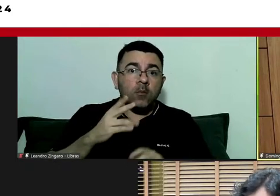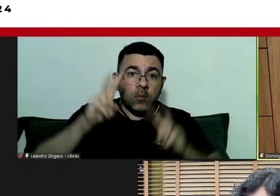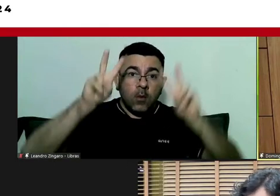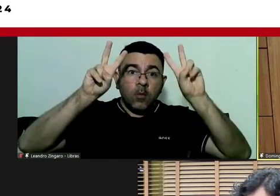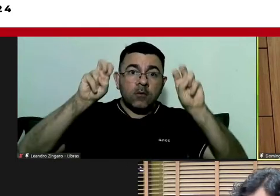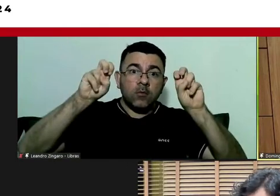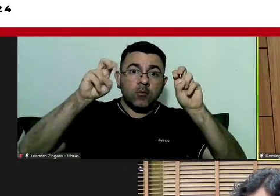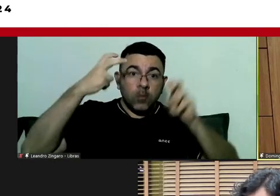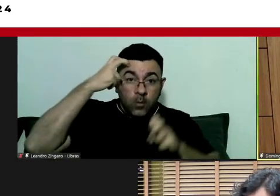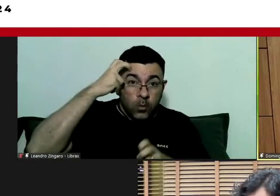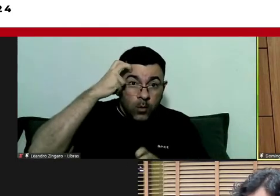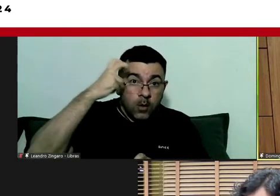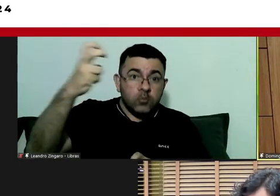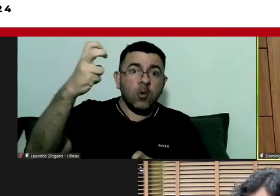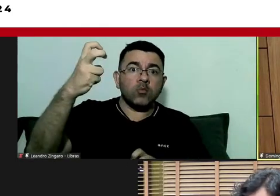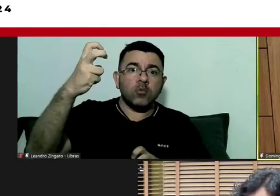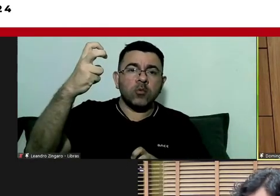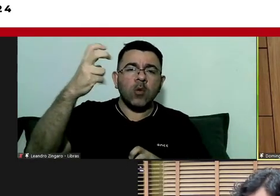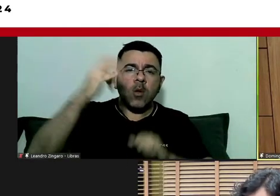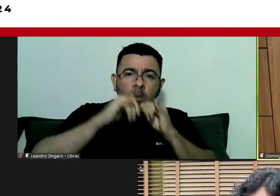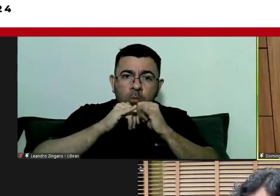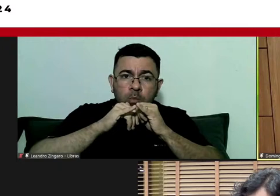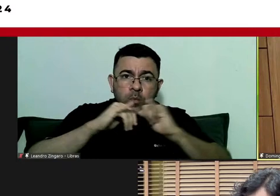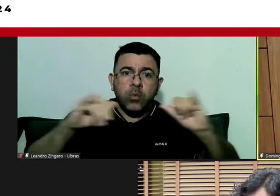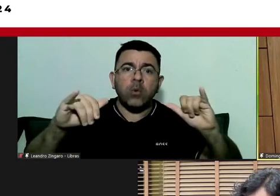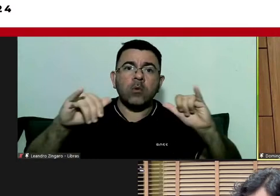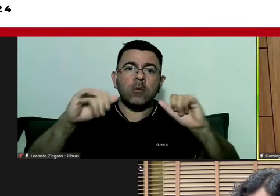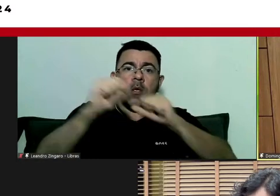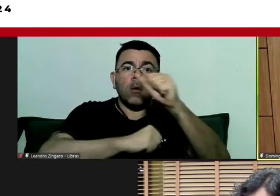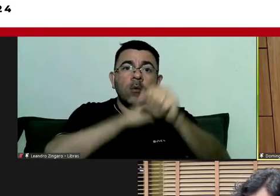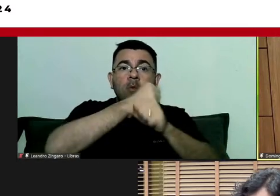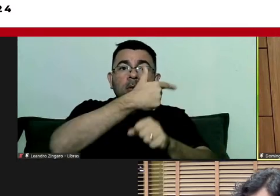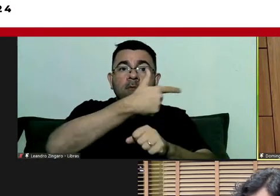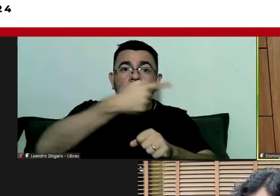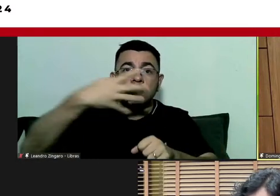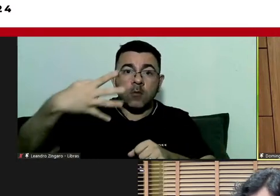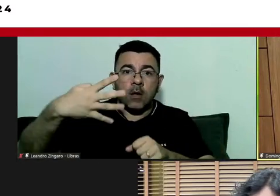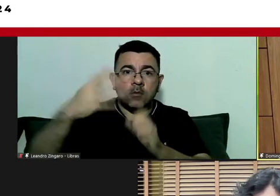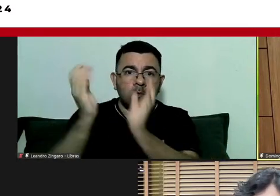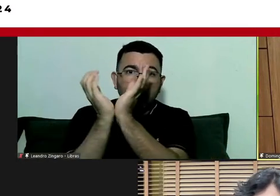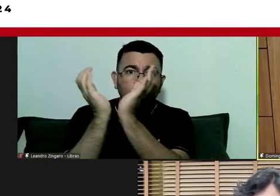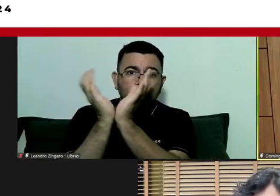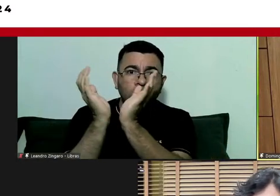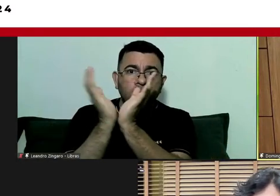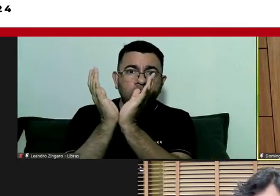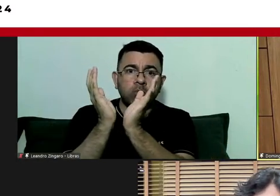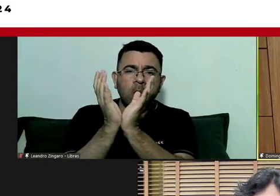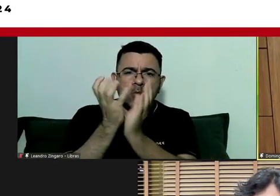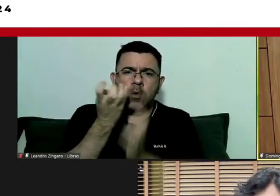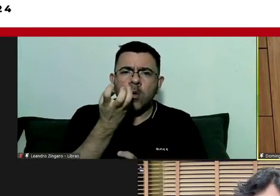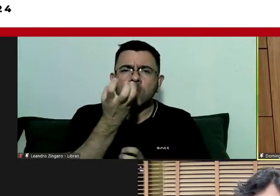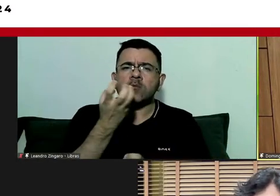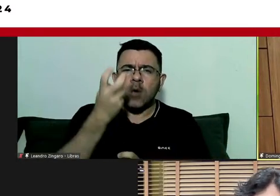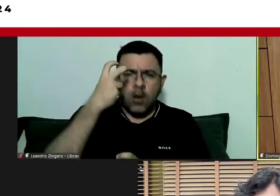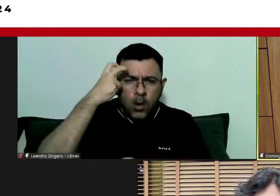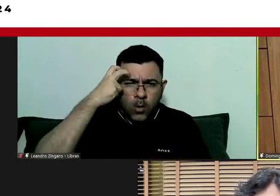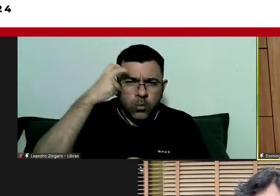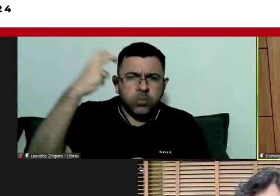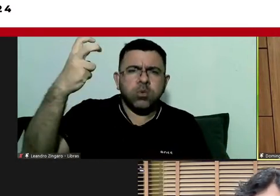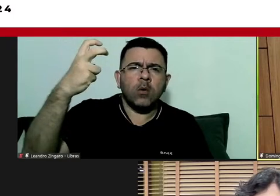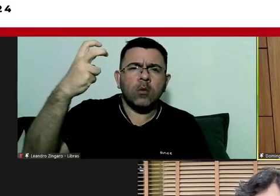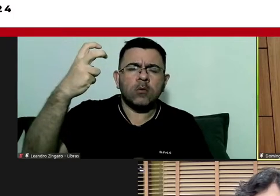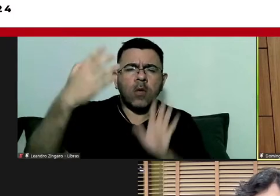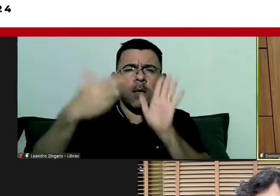marcas e conteúdos para a campanha de 2024 nosso partido pretende que a criatividade seja a marca do